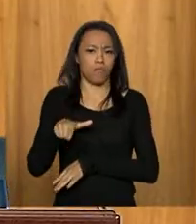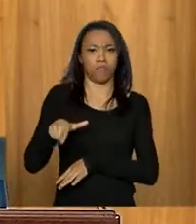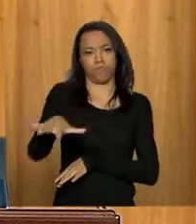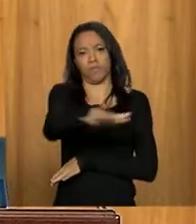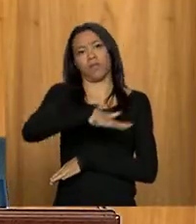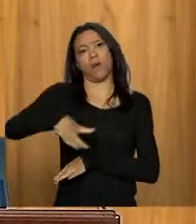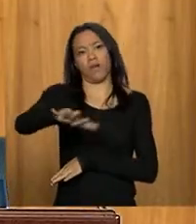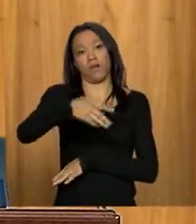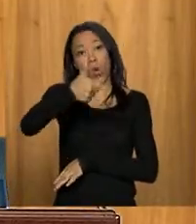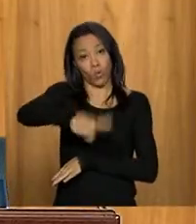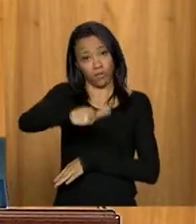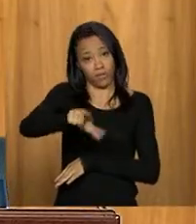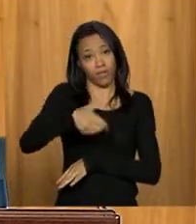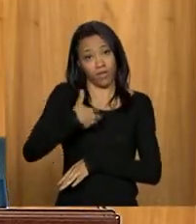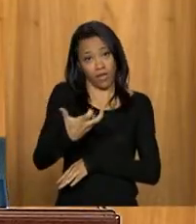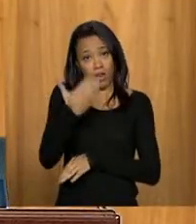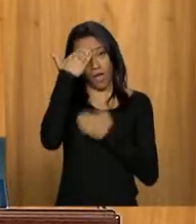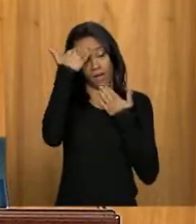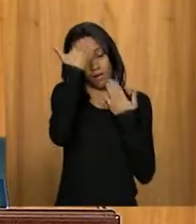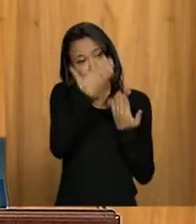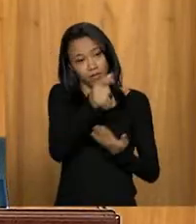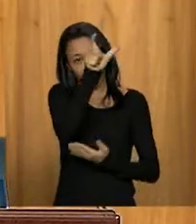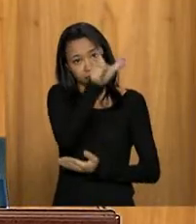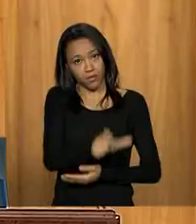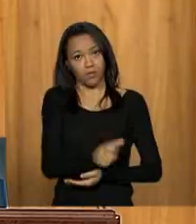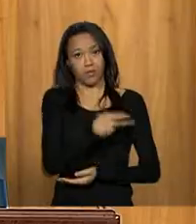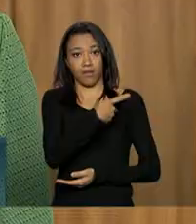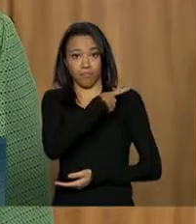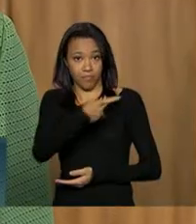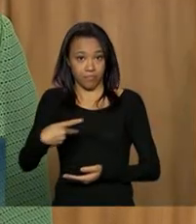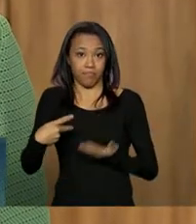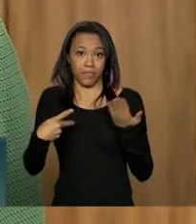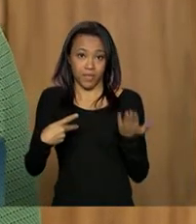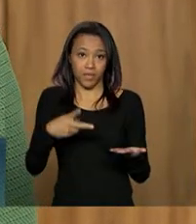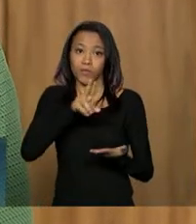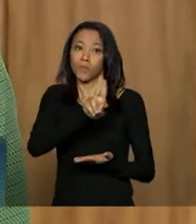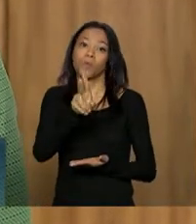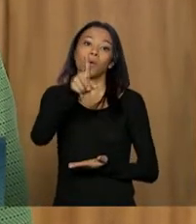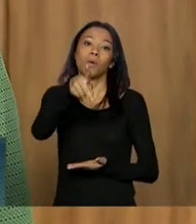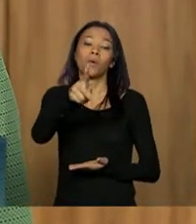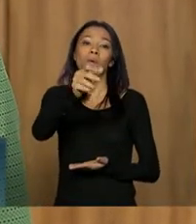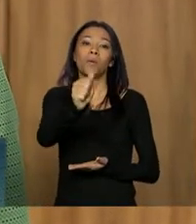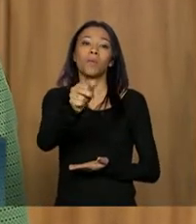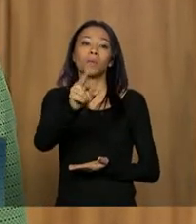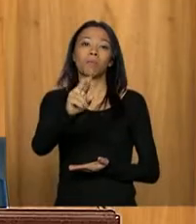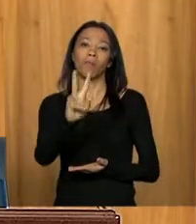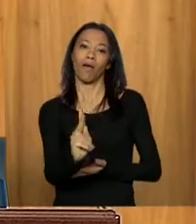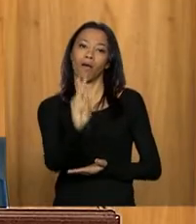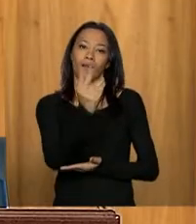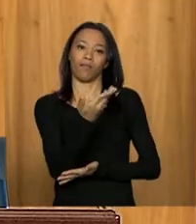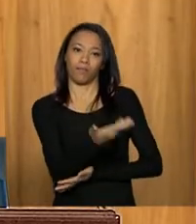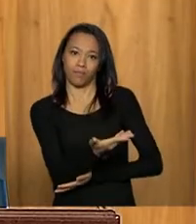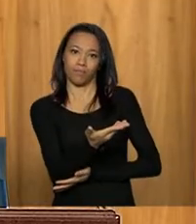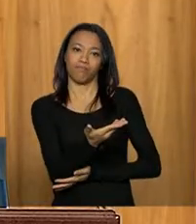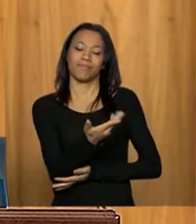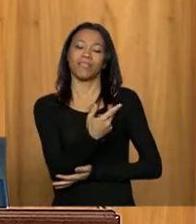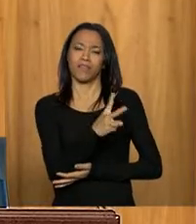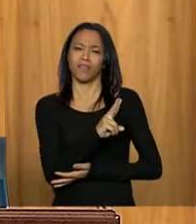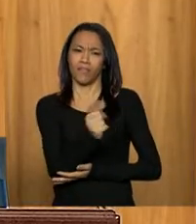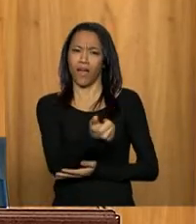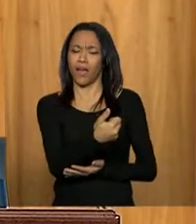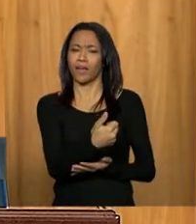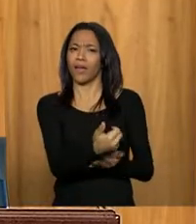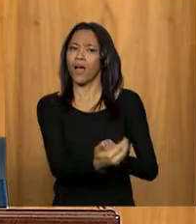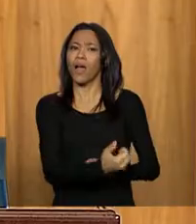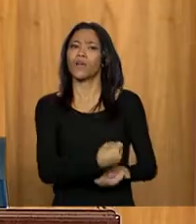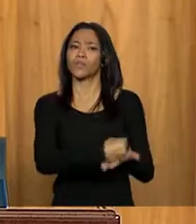uma vez agradecer à presidente Park por sua visita, que certamente vai contribuir para